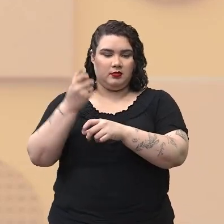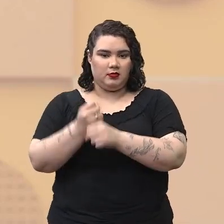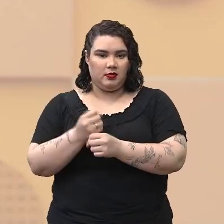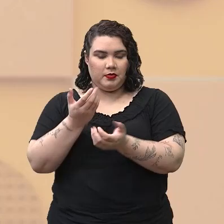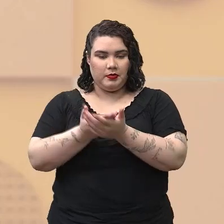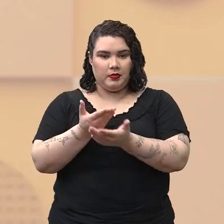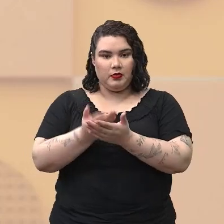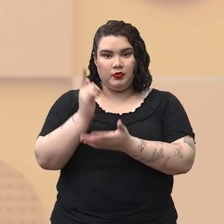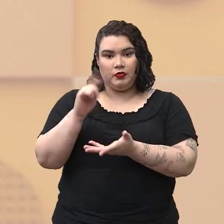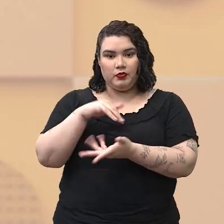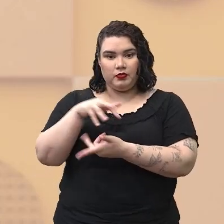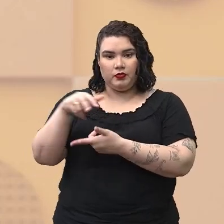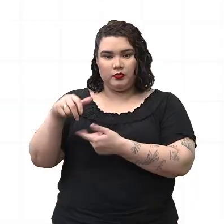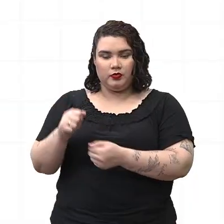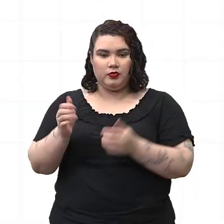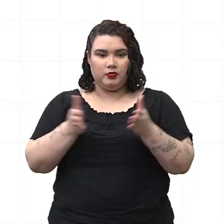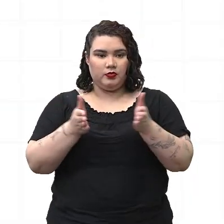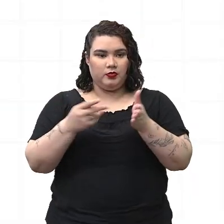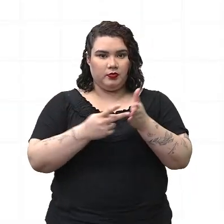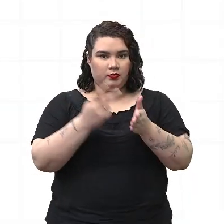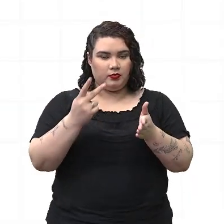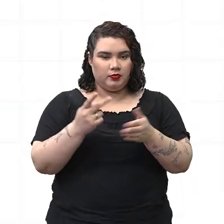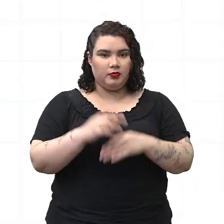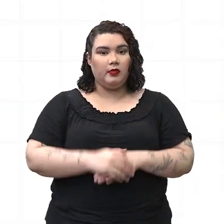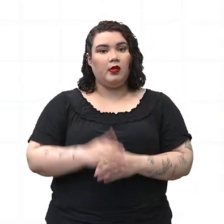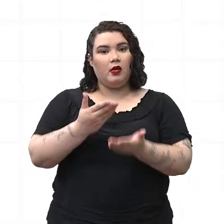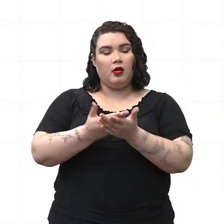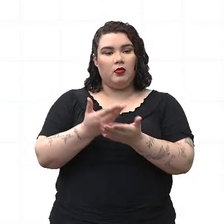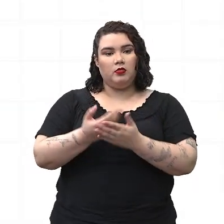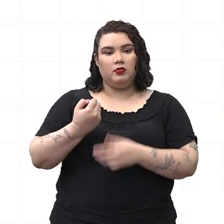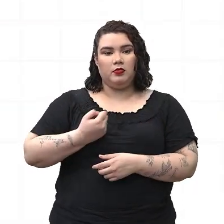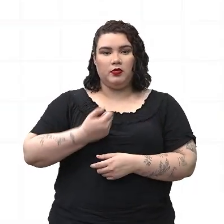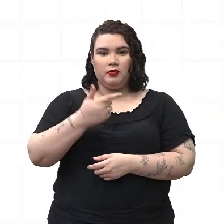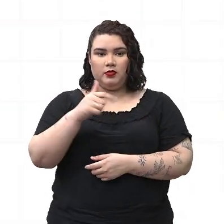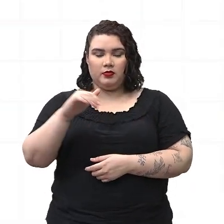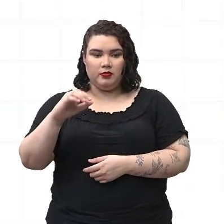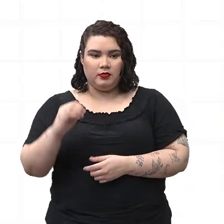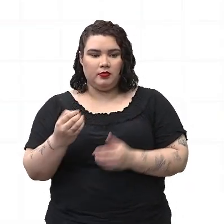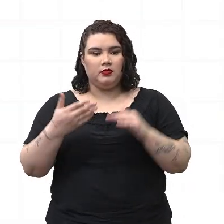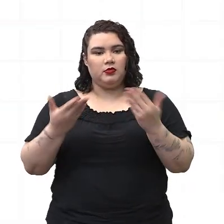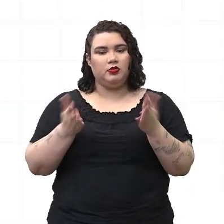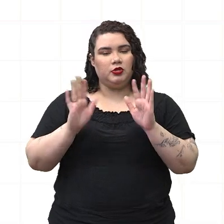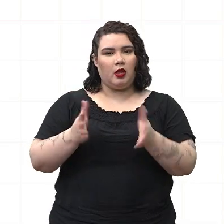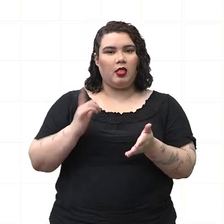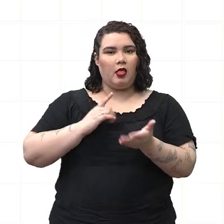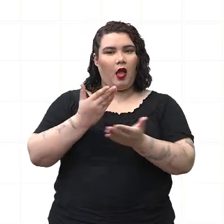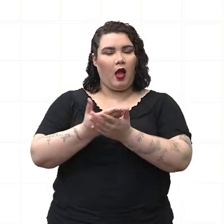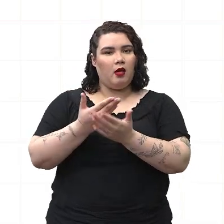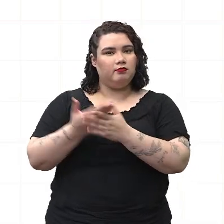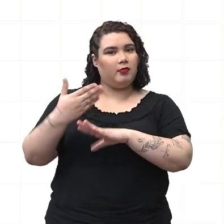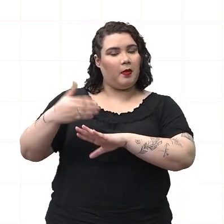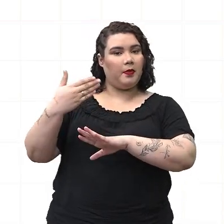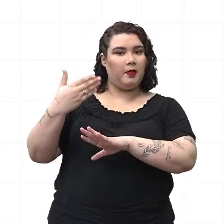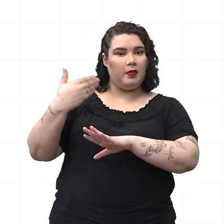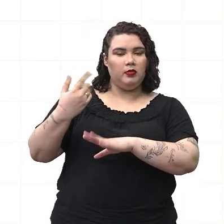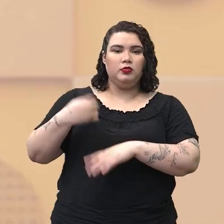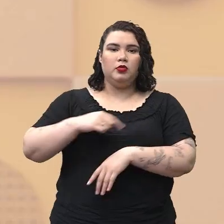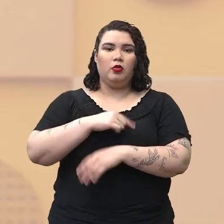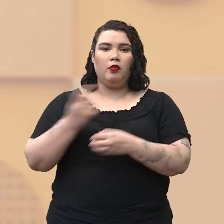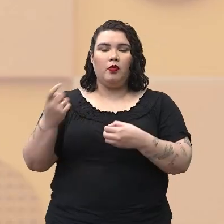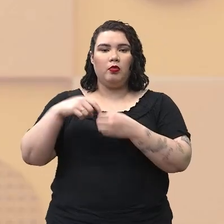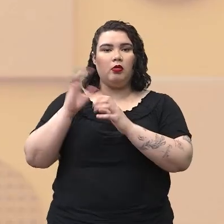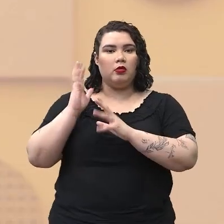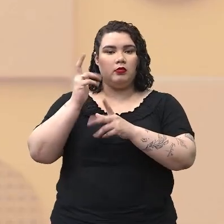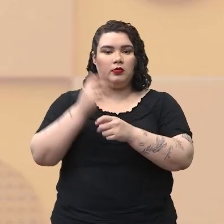aulas de geografia dentro da unidade 2. Essa aqui é a aula 20, portanto, já tivemos aí algumas aulas onde a gente vai retomar